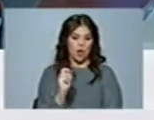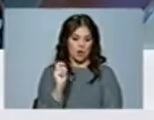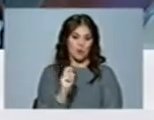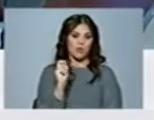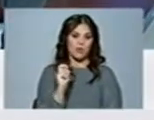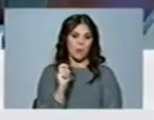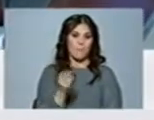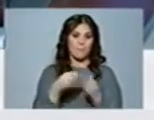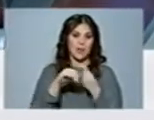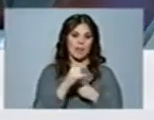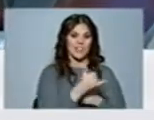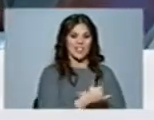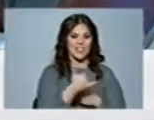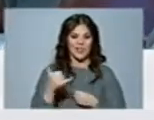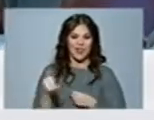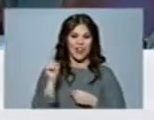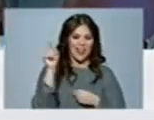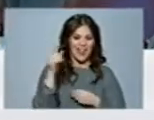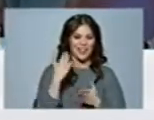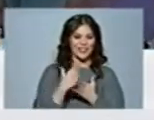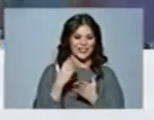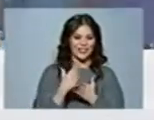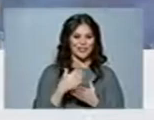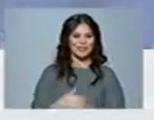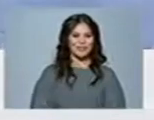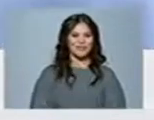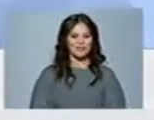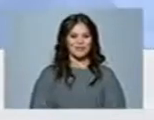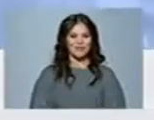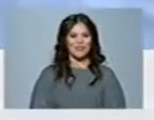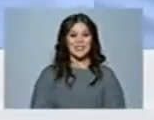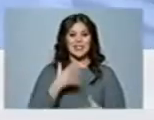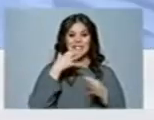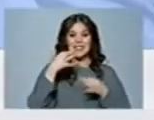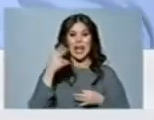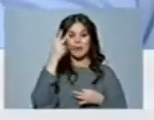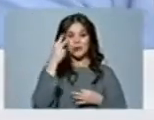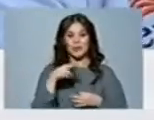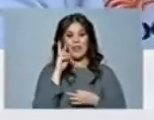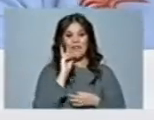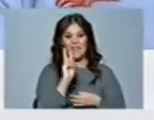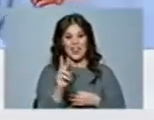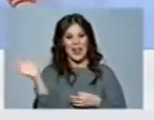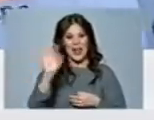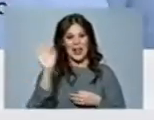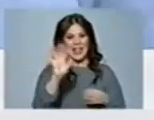mais 22 lá na escola, certeza absoluta a assistir neste momento.